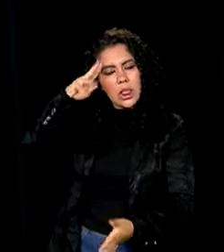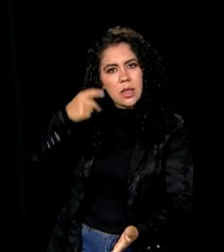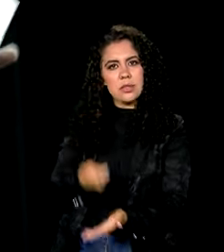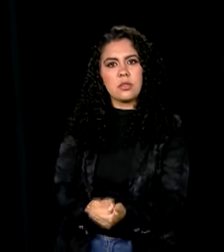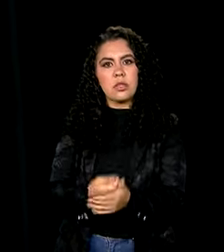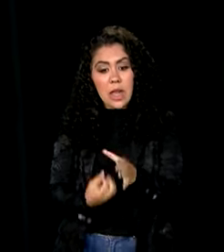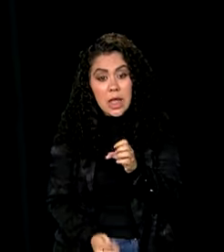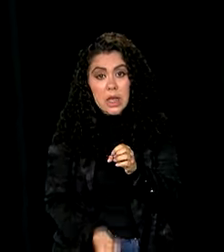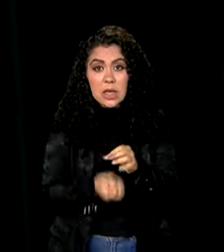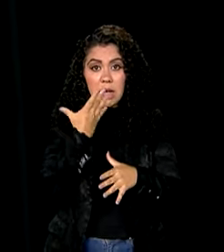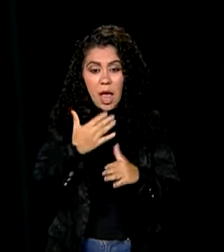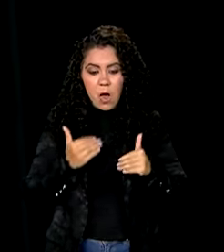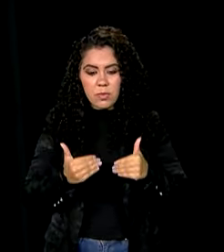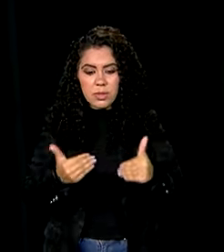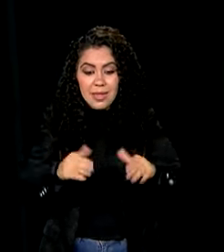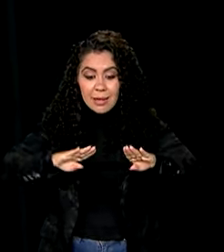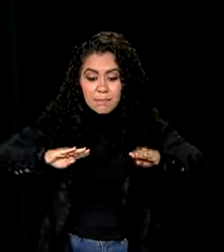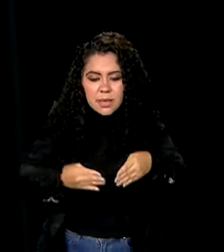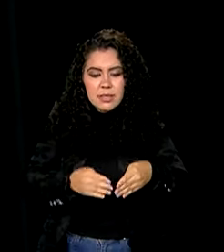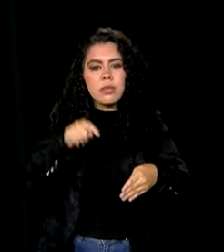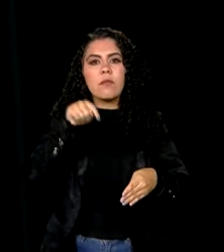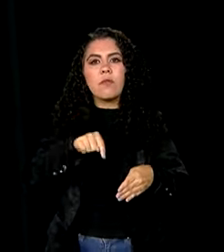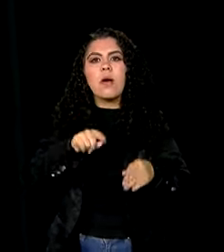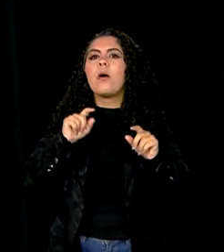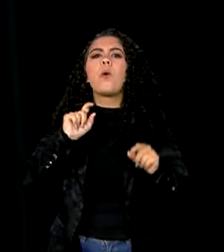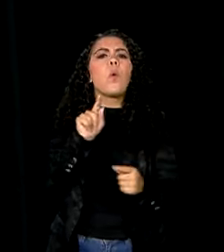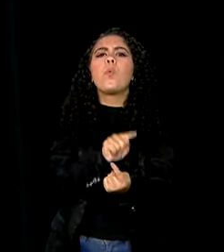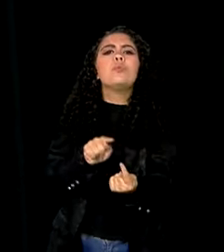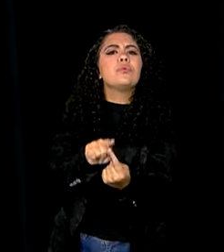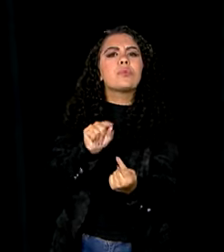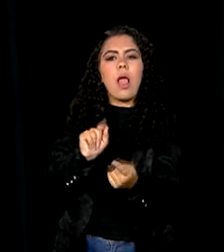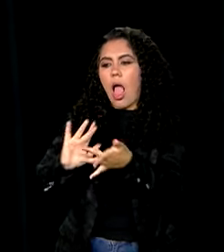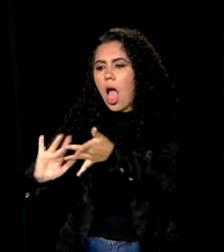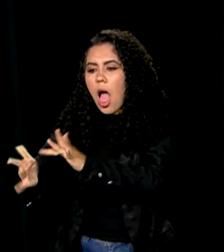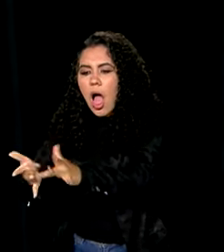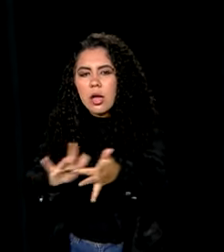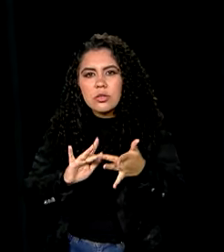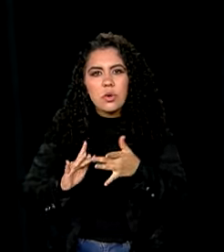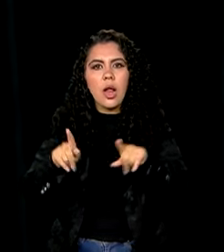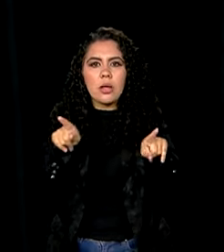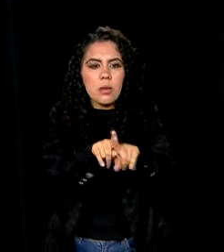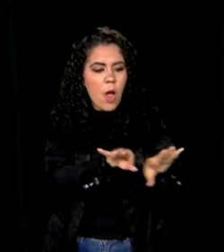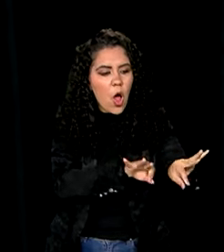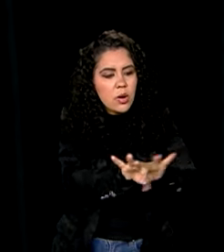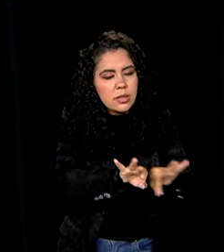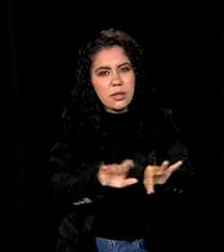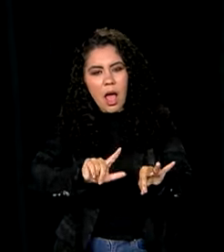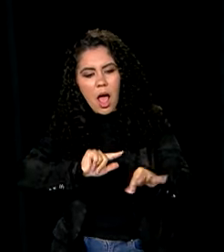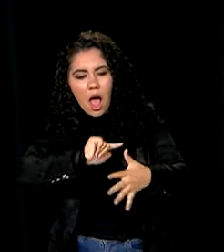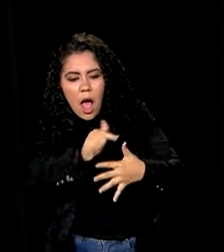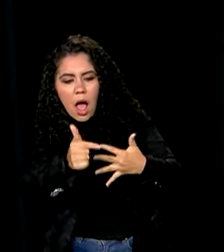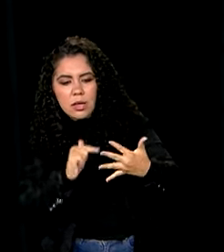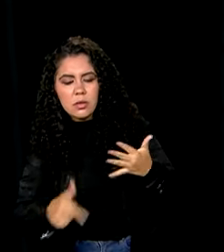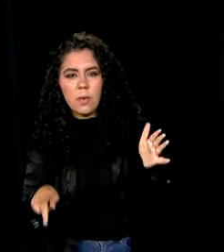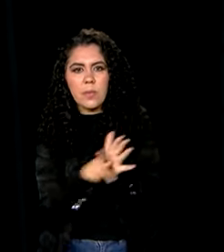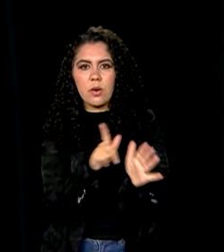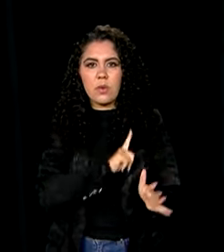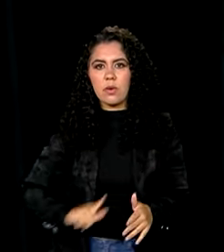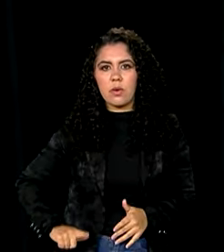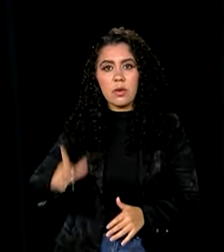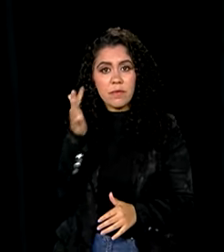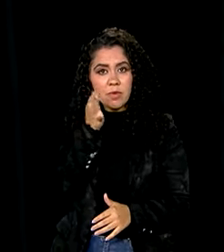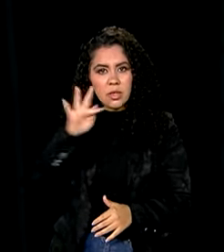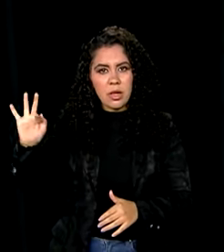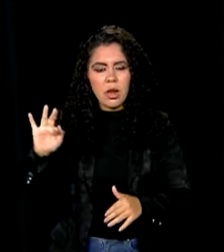ministério específico para articular, organizar as ações do governo federal sem ter um caráter